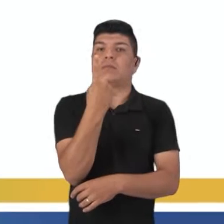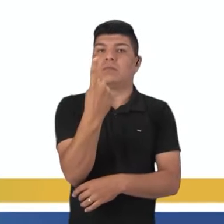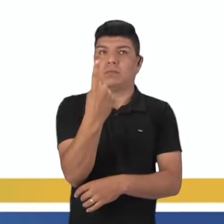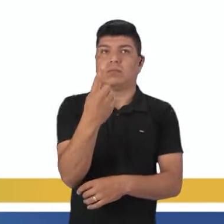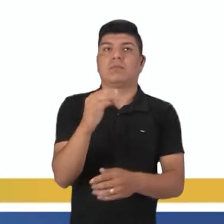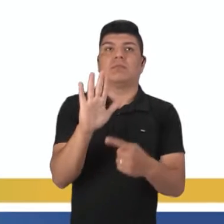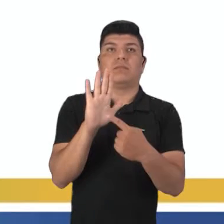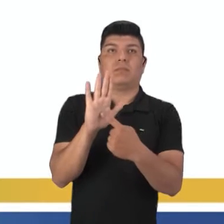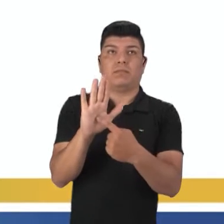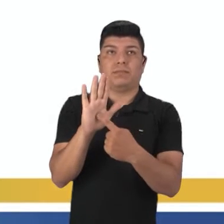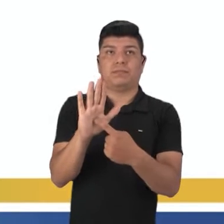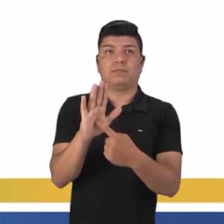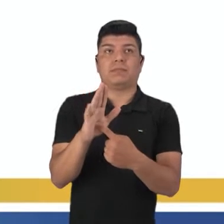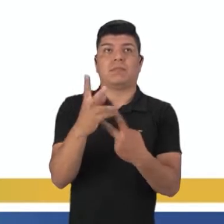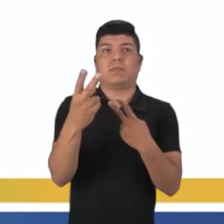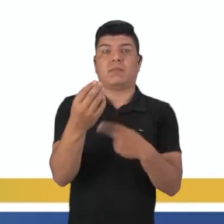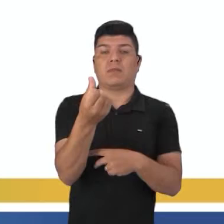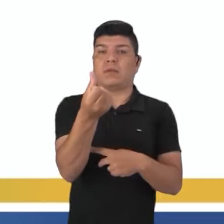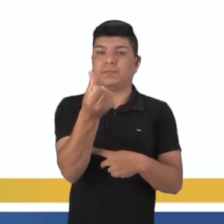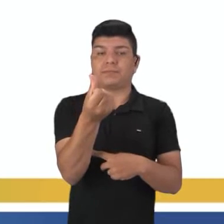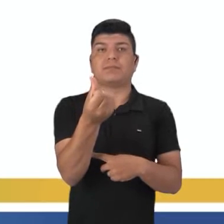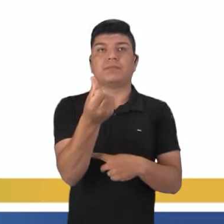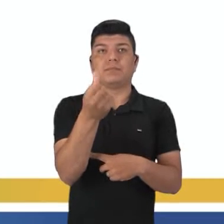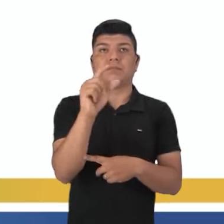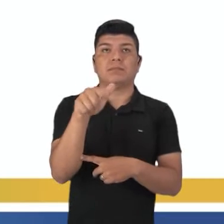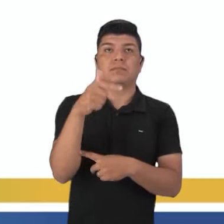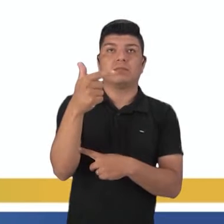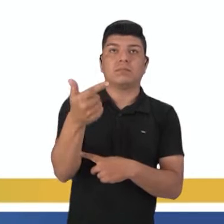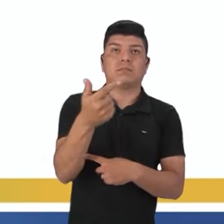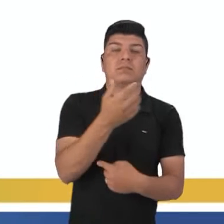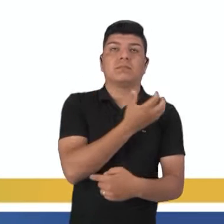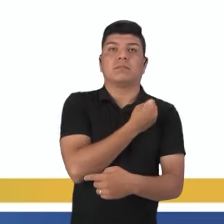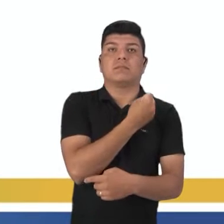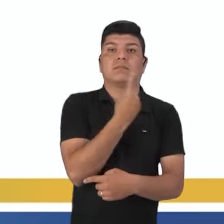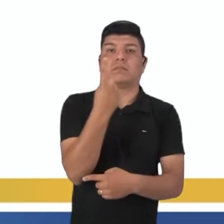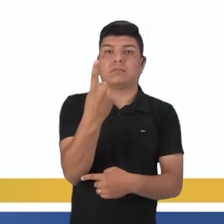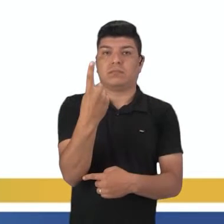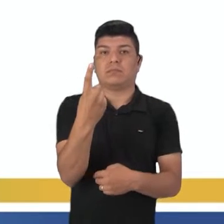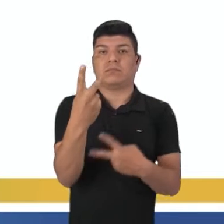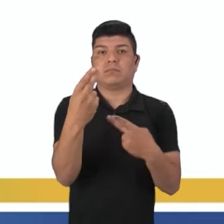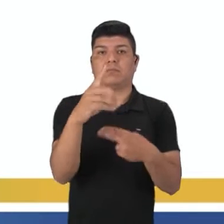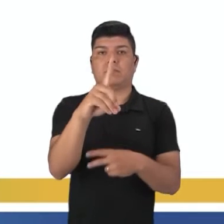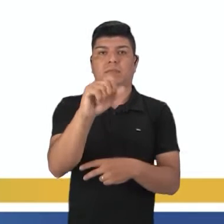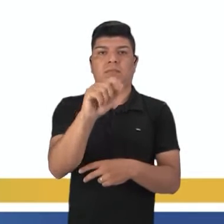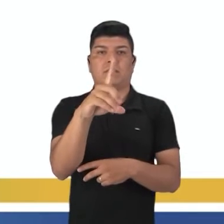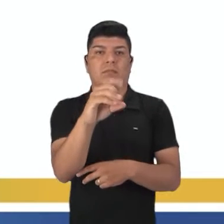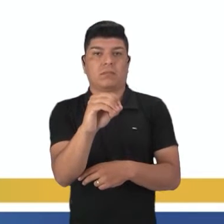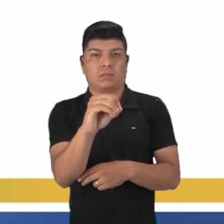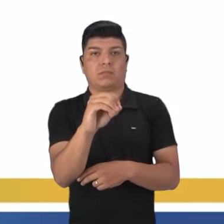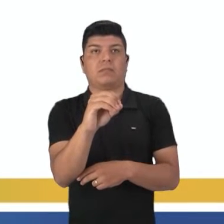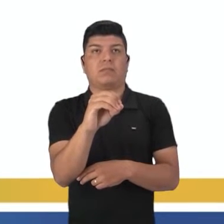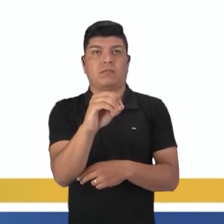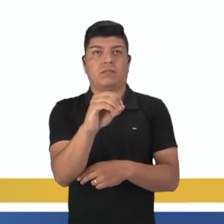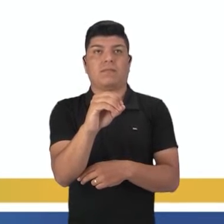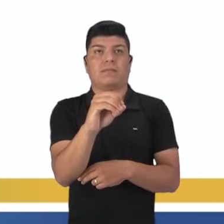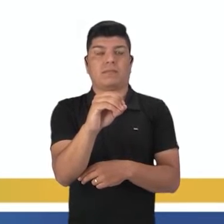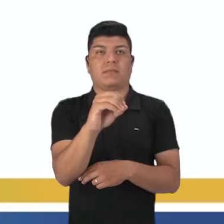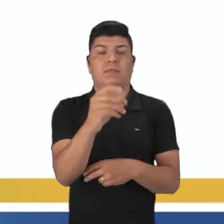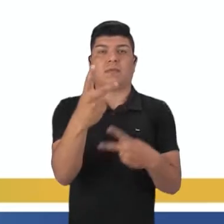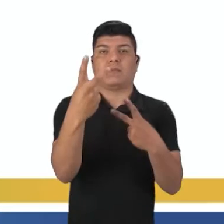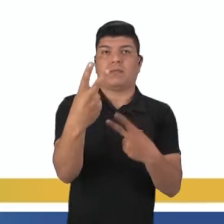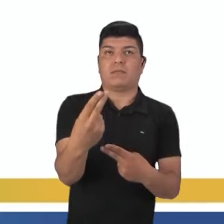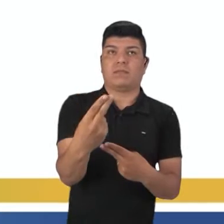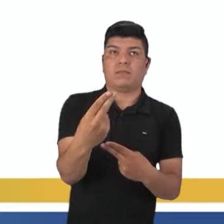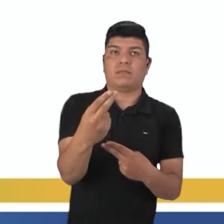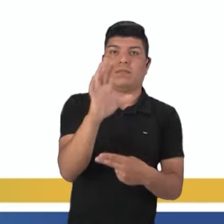espaço amostral, vai ser igual a 6. E o espaço amostral 1 aí, que é referente ao dado, né, vai